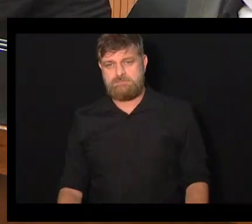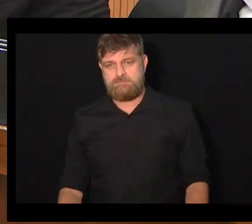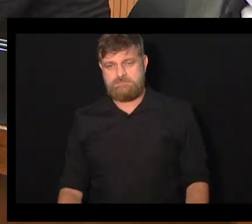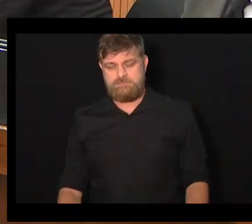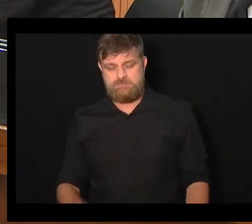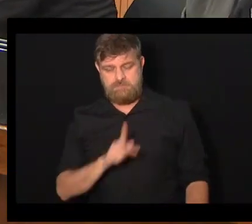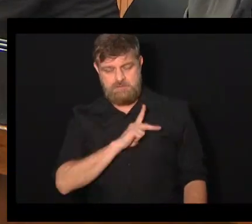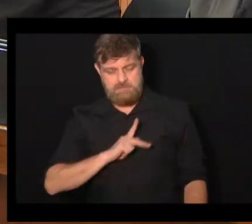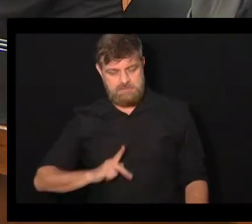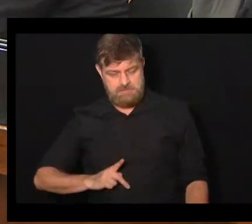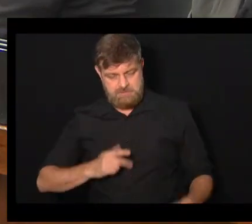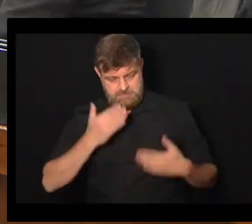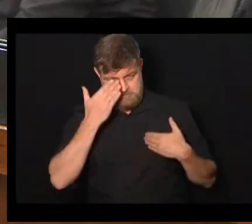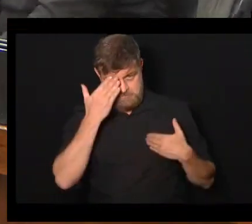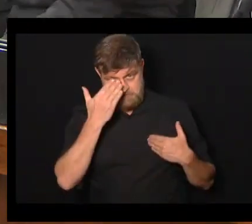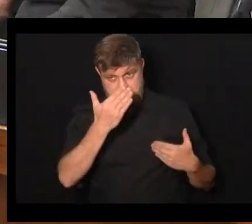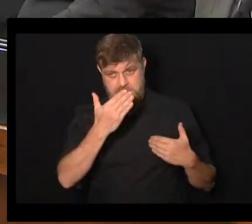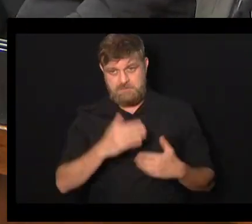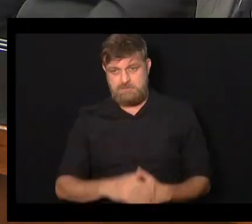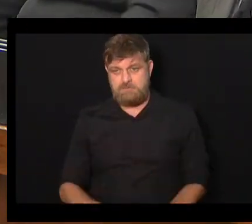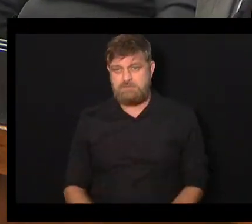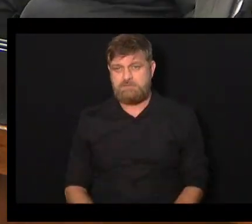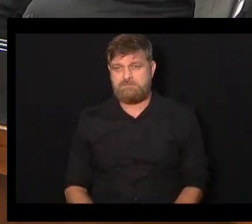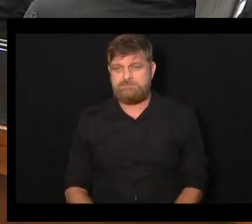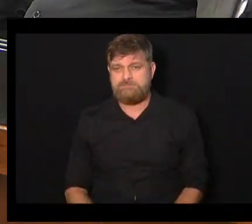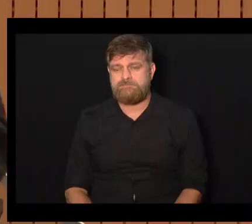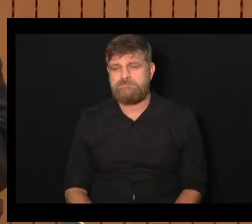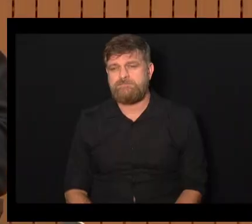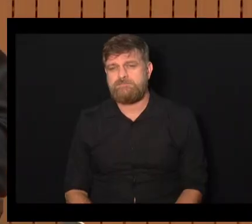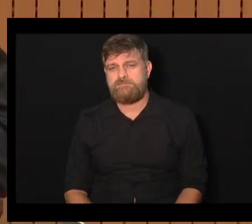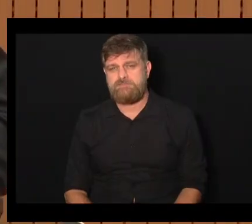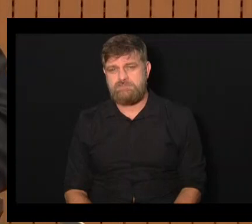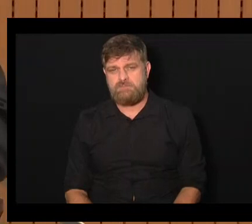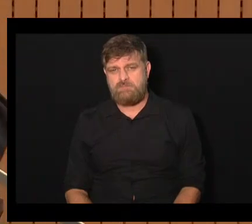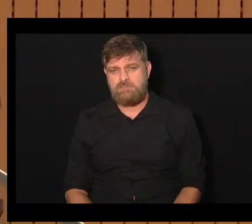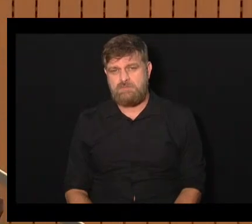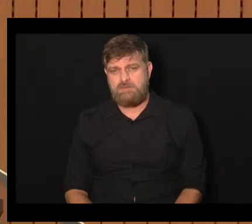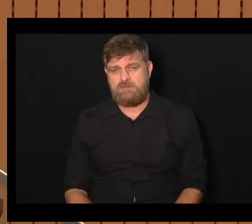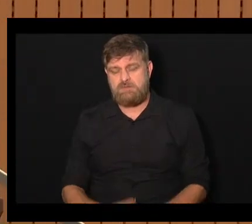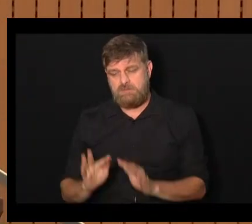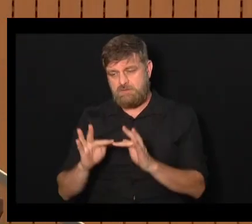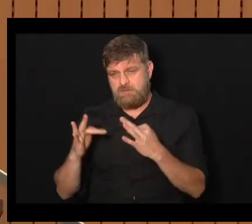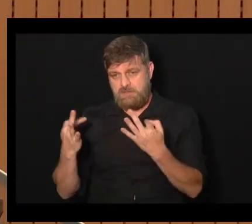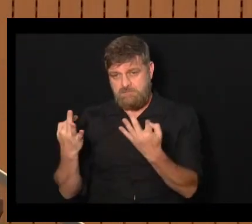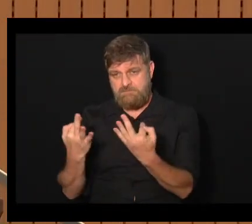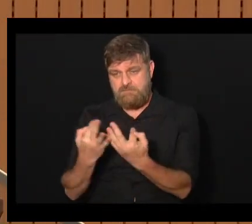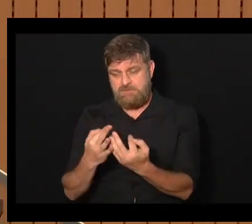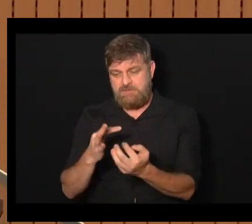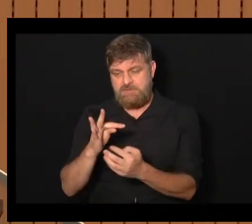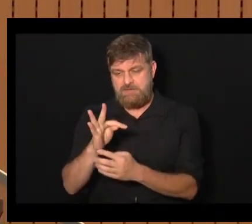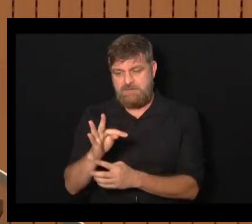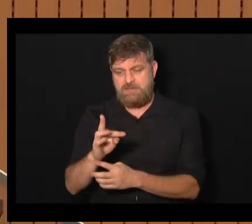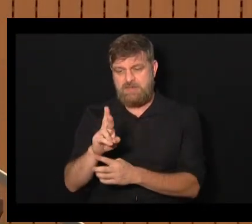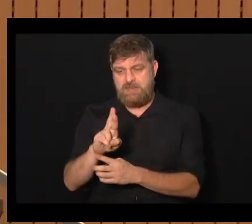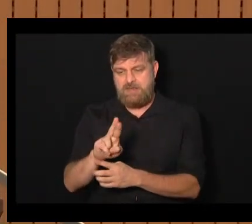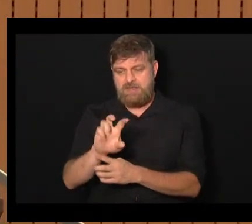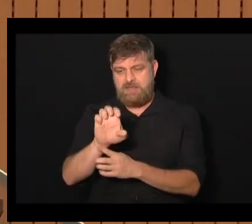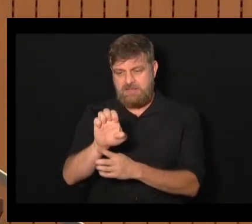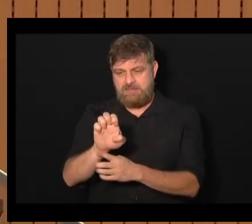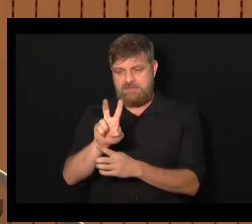Obrigado, presidente. Em consideração à família Trevisan, eu